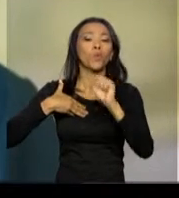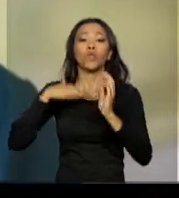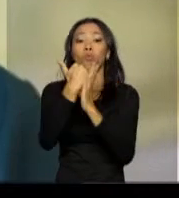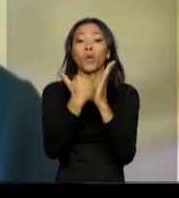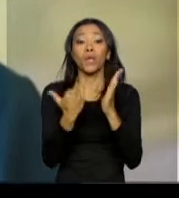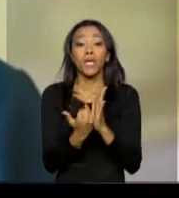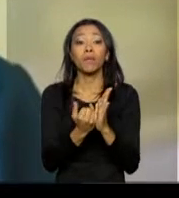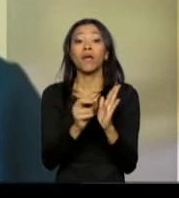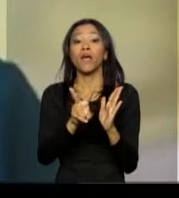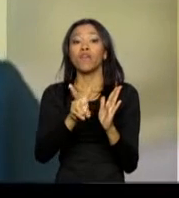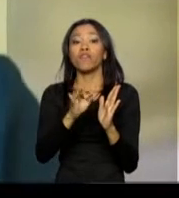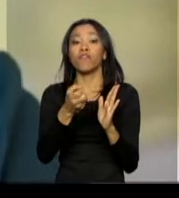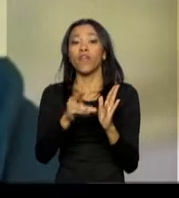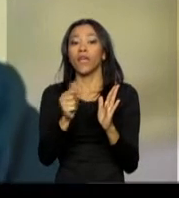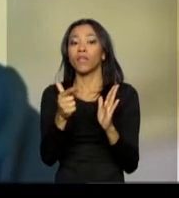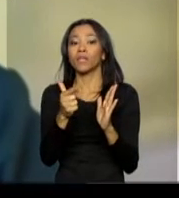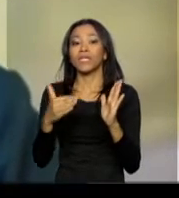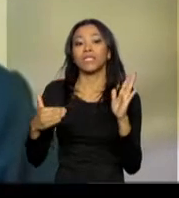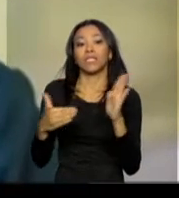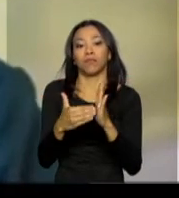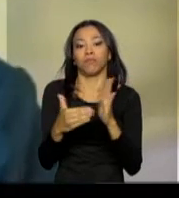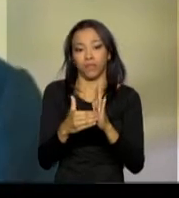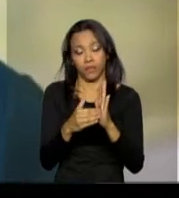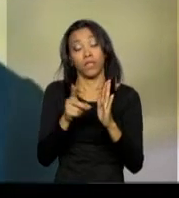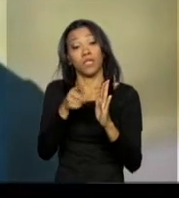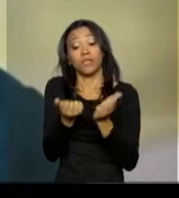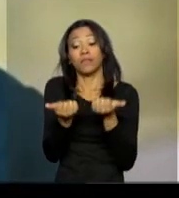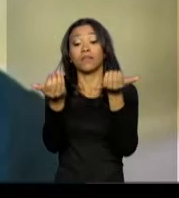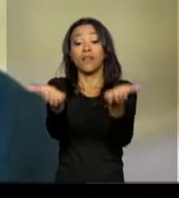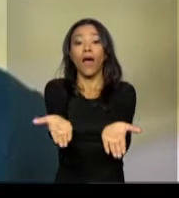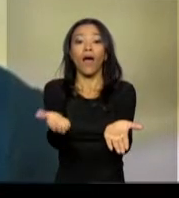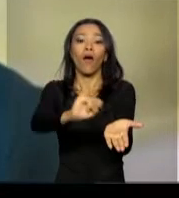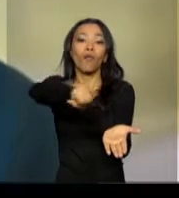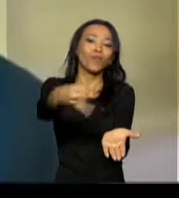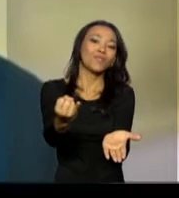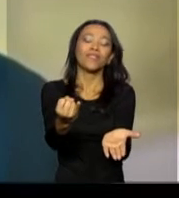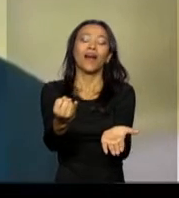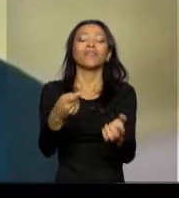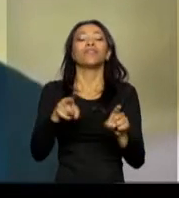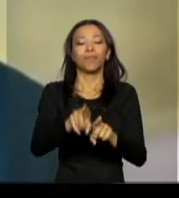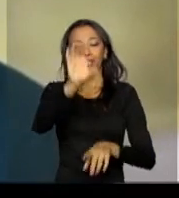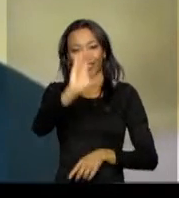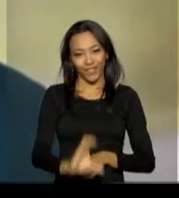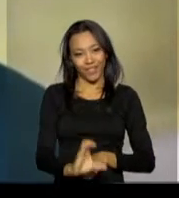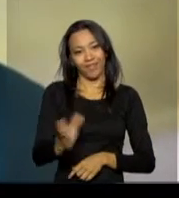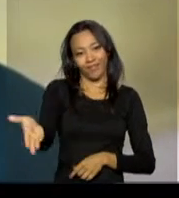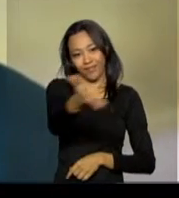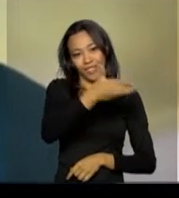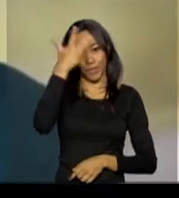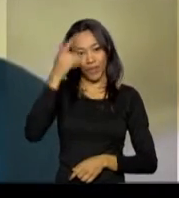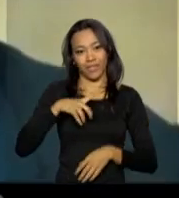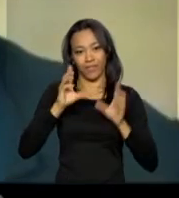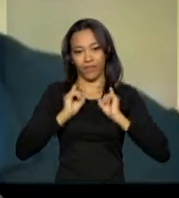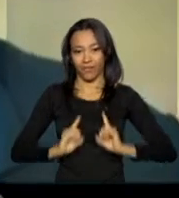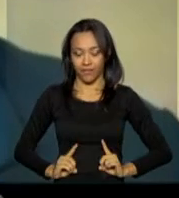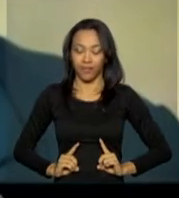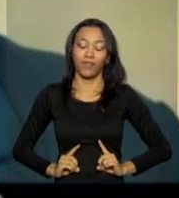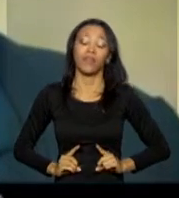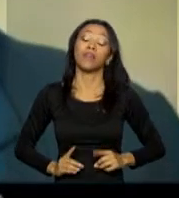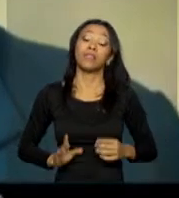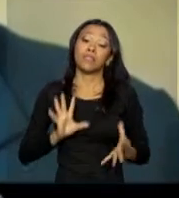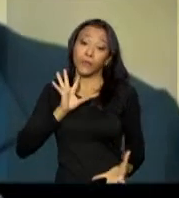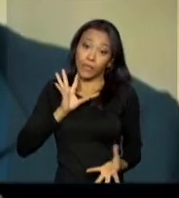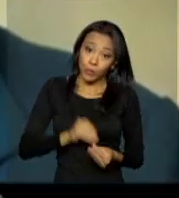Sem Limites, que leva oportunidades e cidadania para as pessoas com deficiência. Em